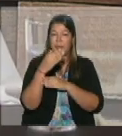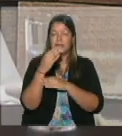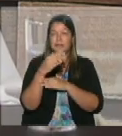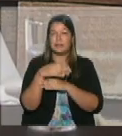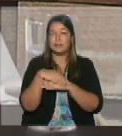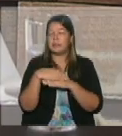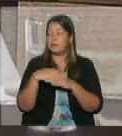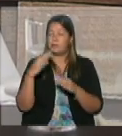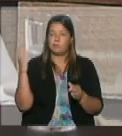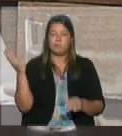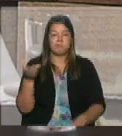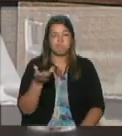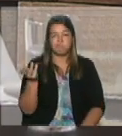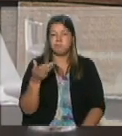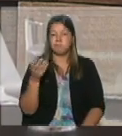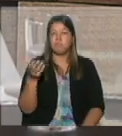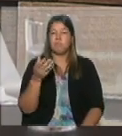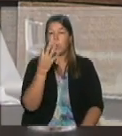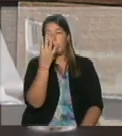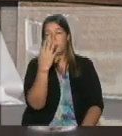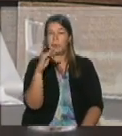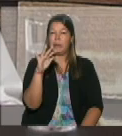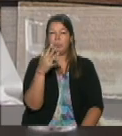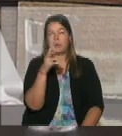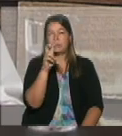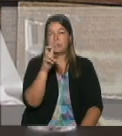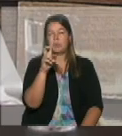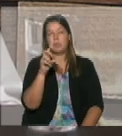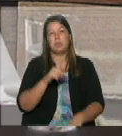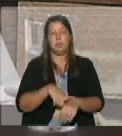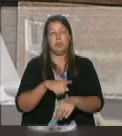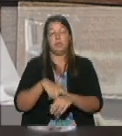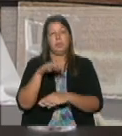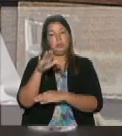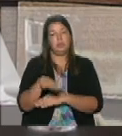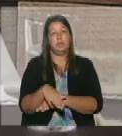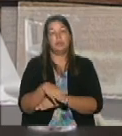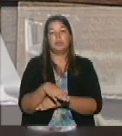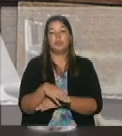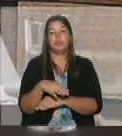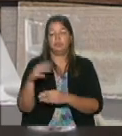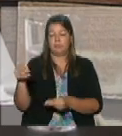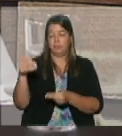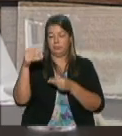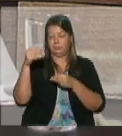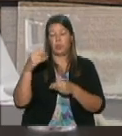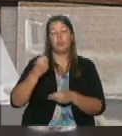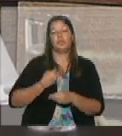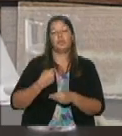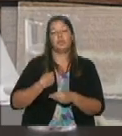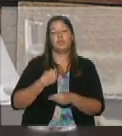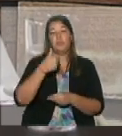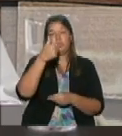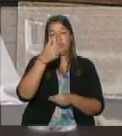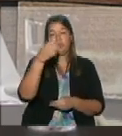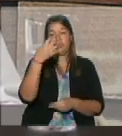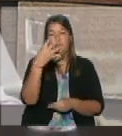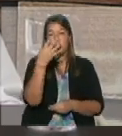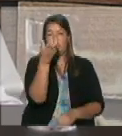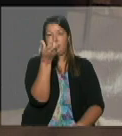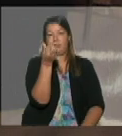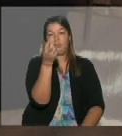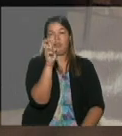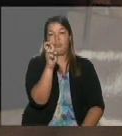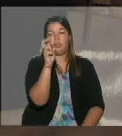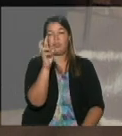eram umas 4h30, 5 horas da tarde, e eu fui, me deram um número de inscrição, 1465, eu marquei esse número.